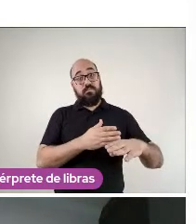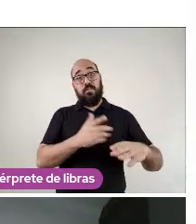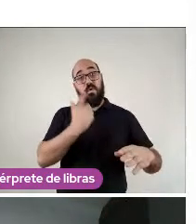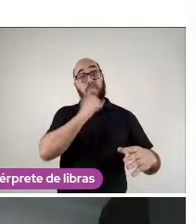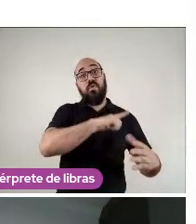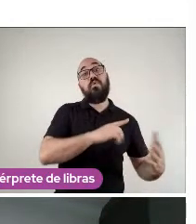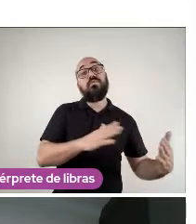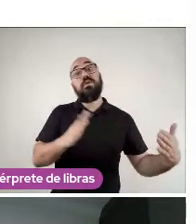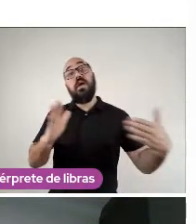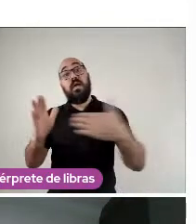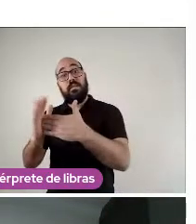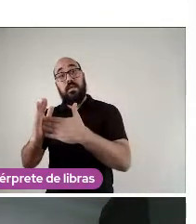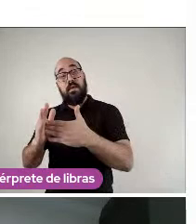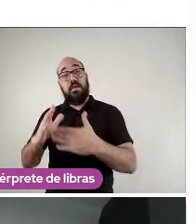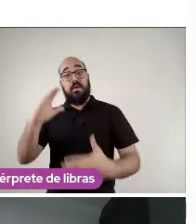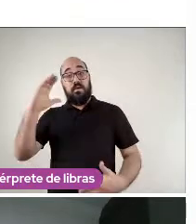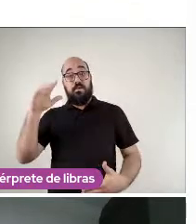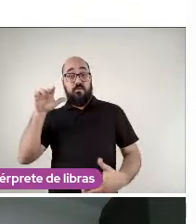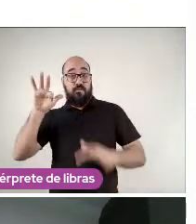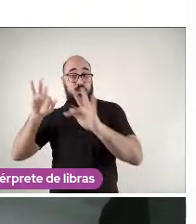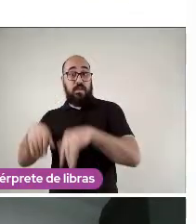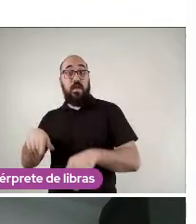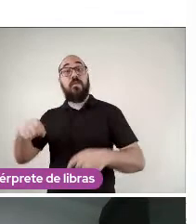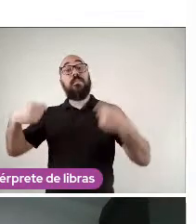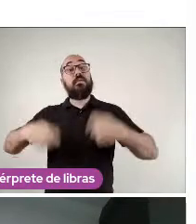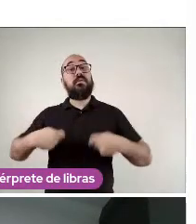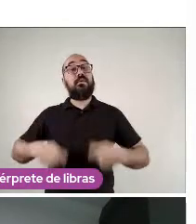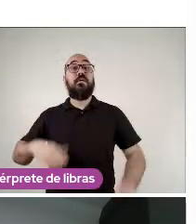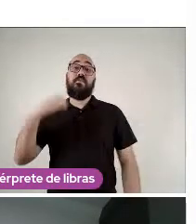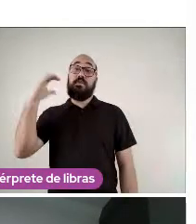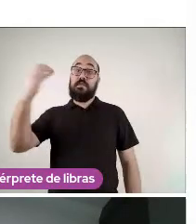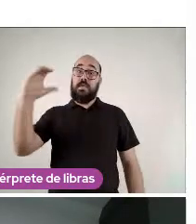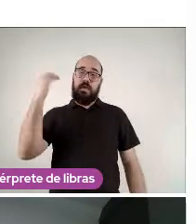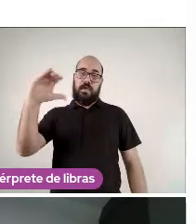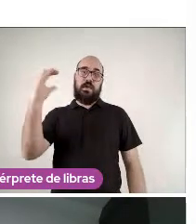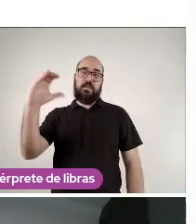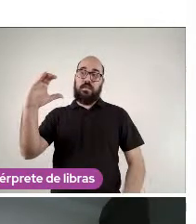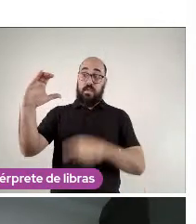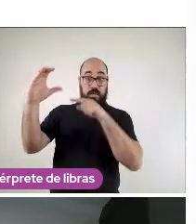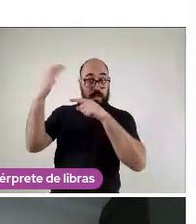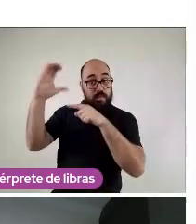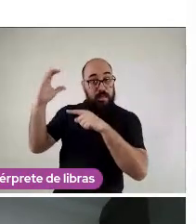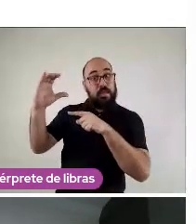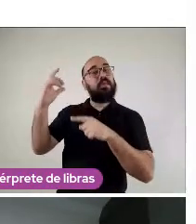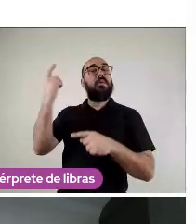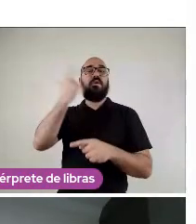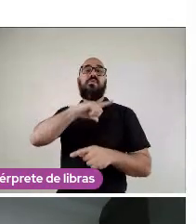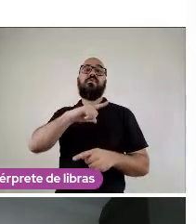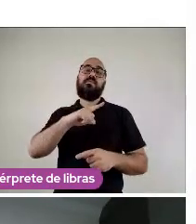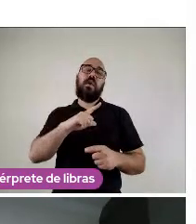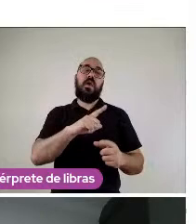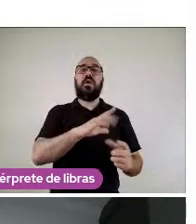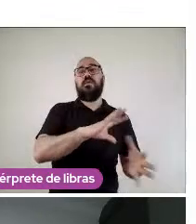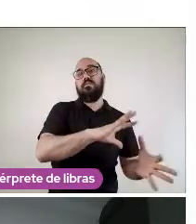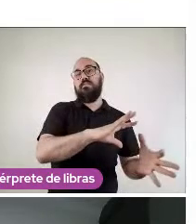é justamente a ciência que precisamos, é o que conecta esses dois cenários.